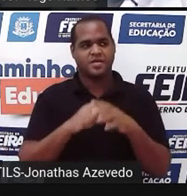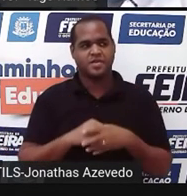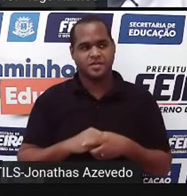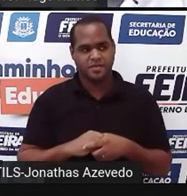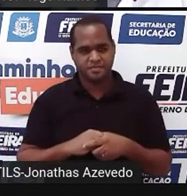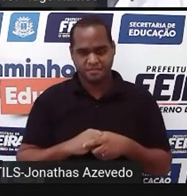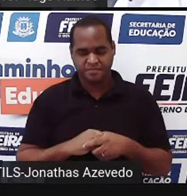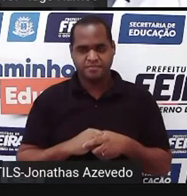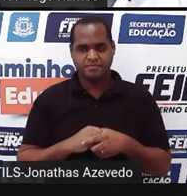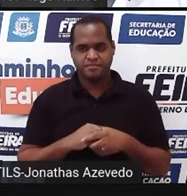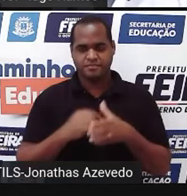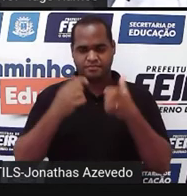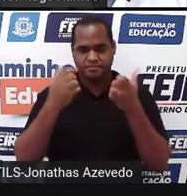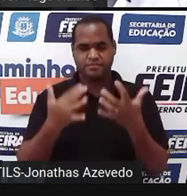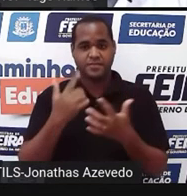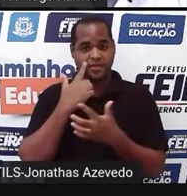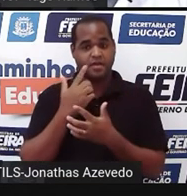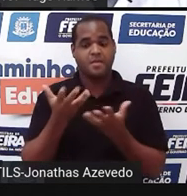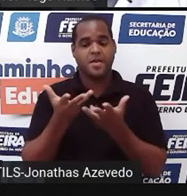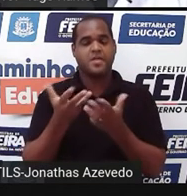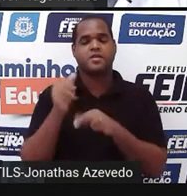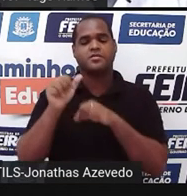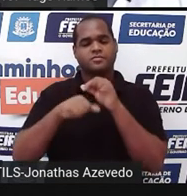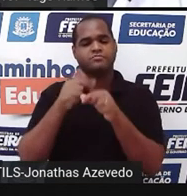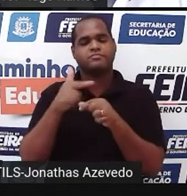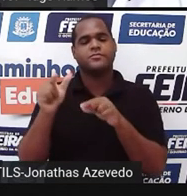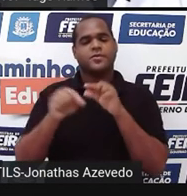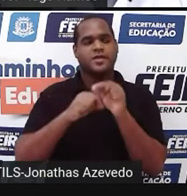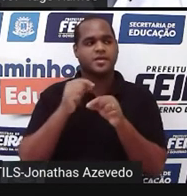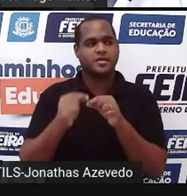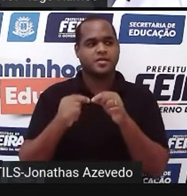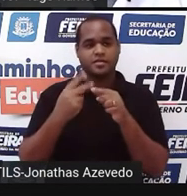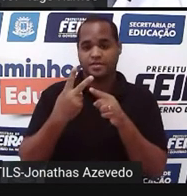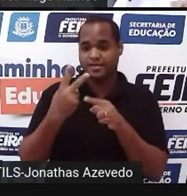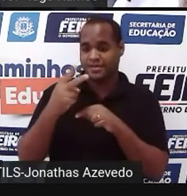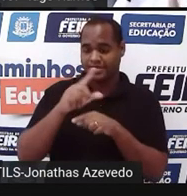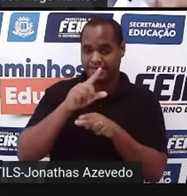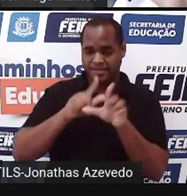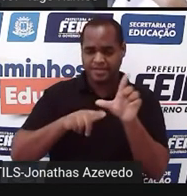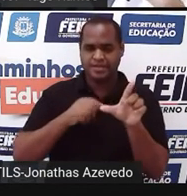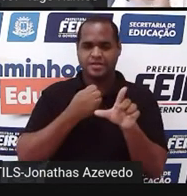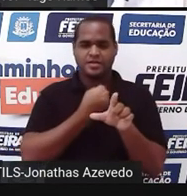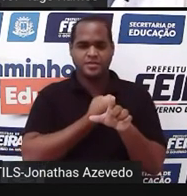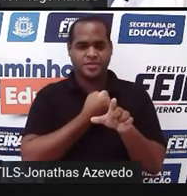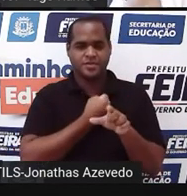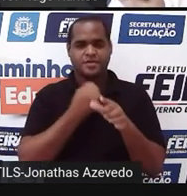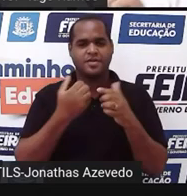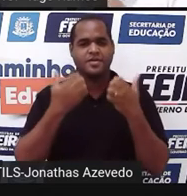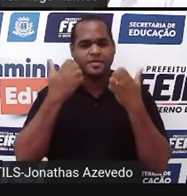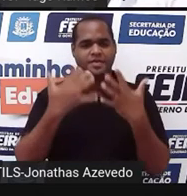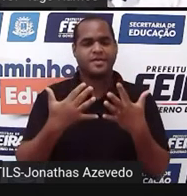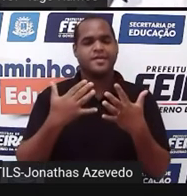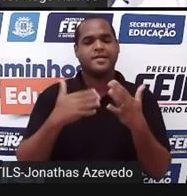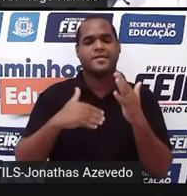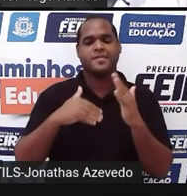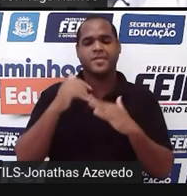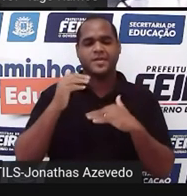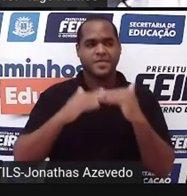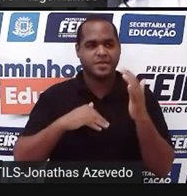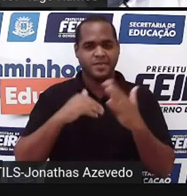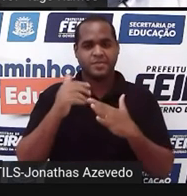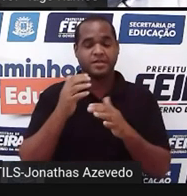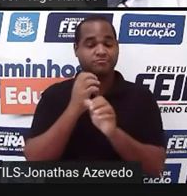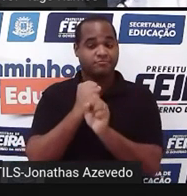montando um sistema de equações do 1º grau com duas incógnitas é usando um método chamado método da adição